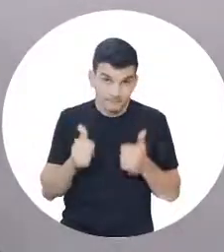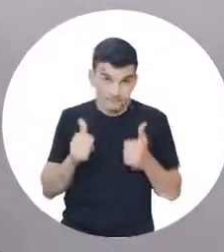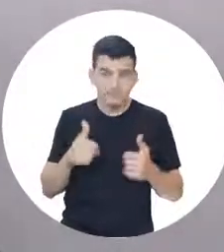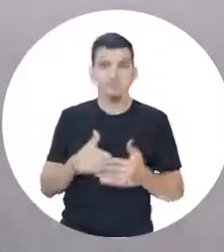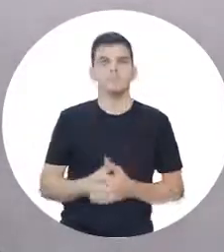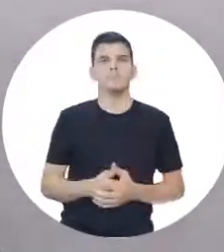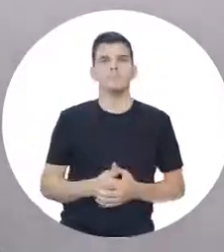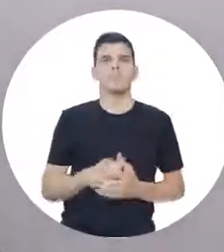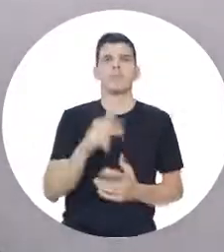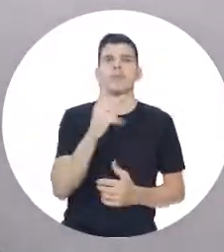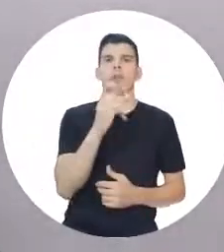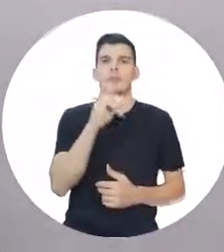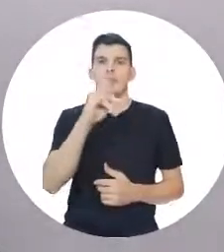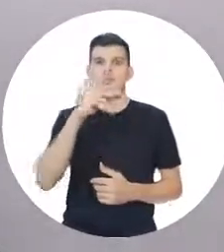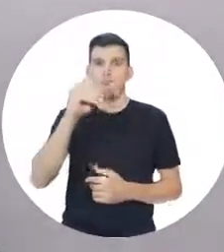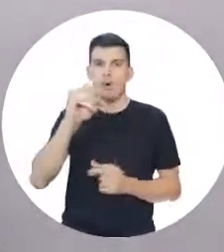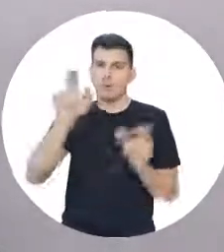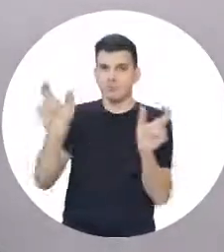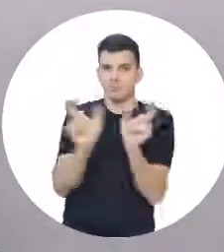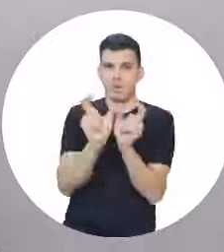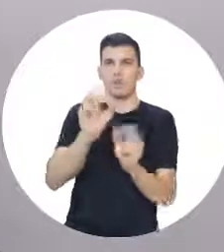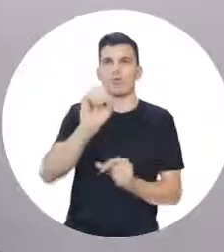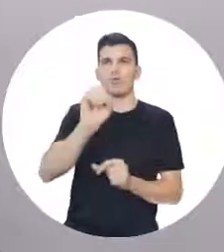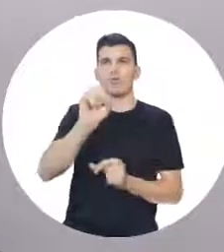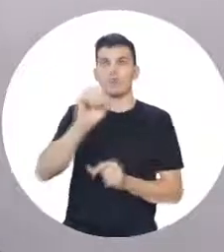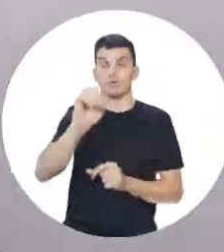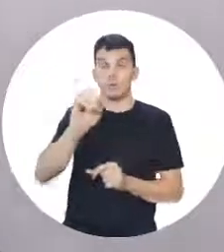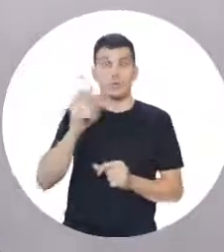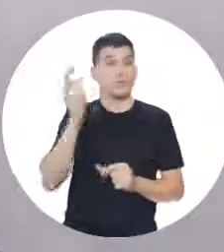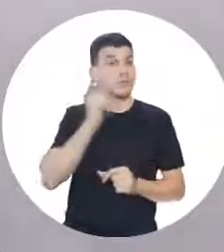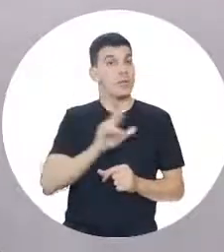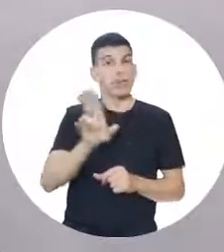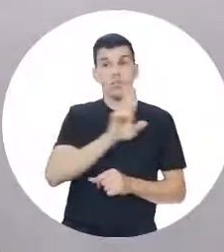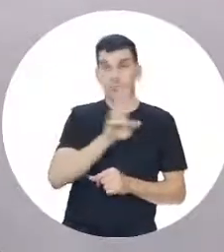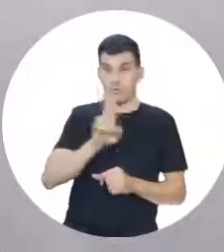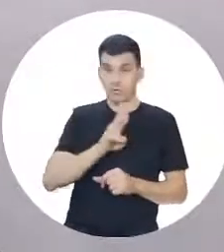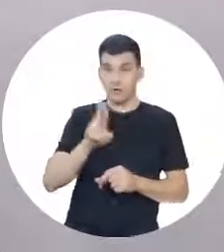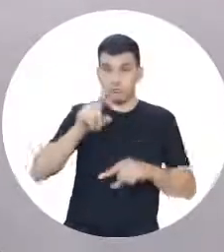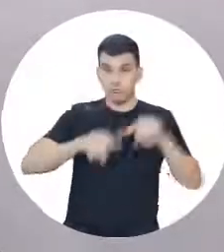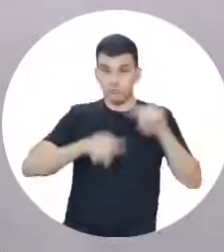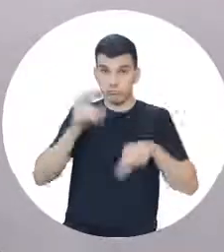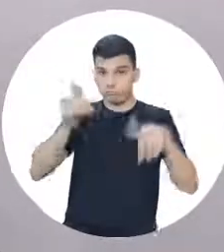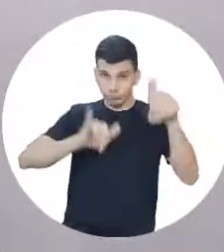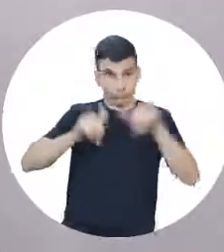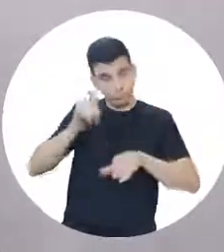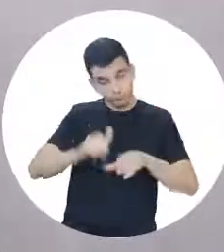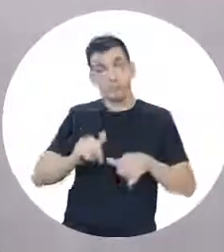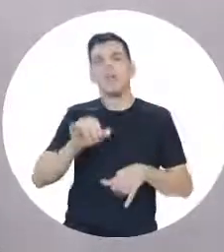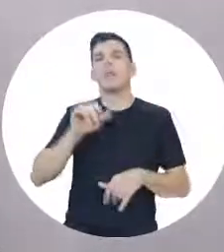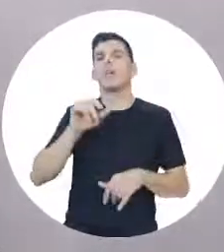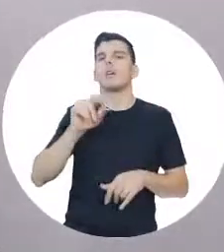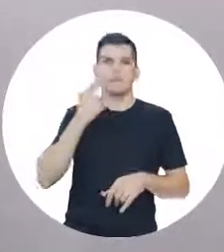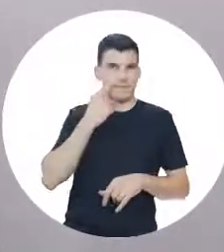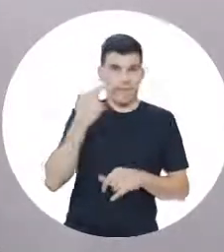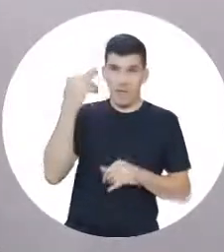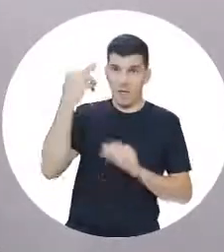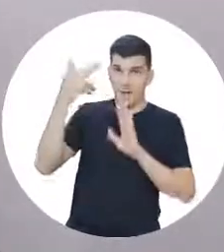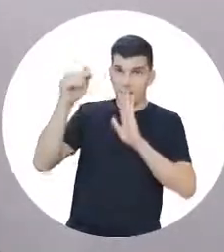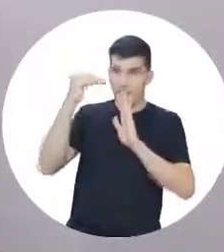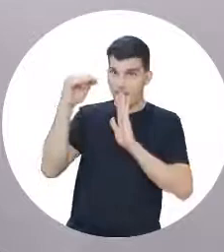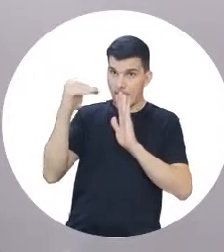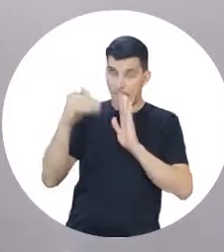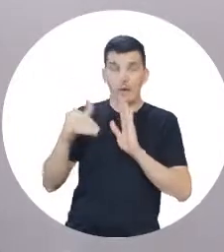Ok? Começa com hipo e termina com oso. Para você dar nome para ácidos que contêm oxigênio na sua